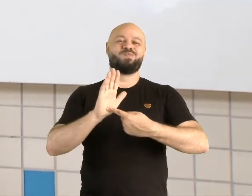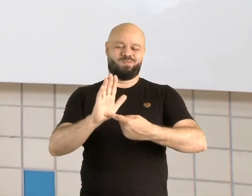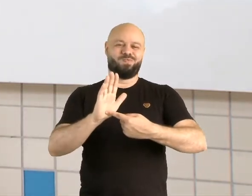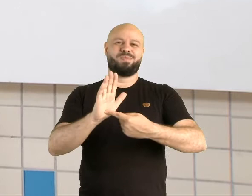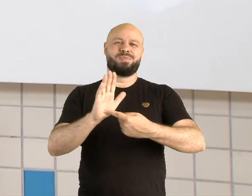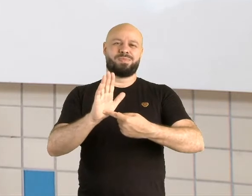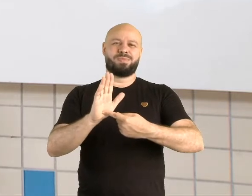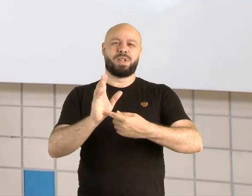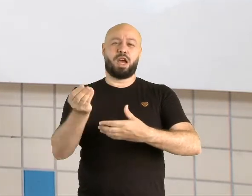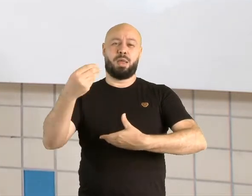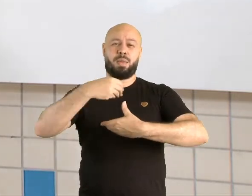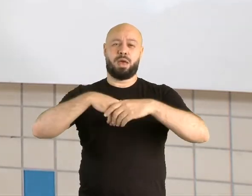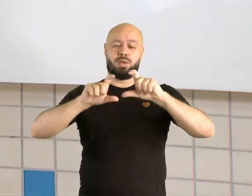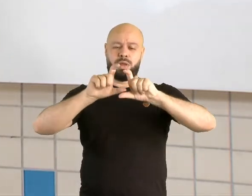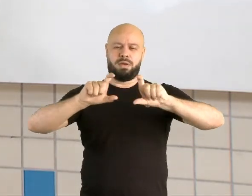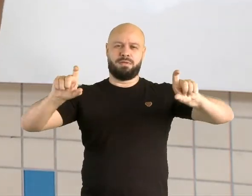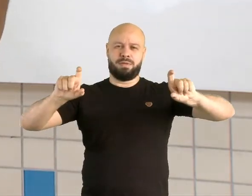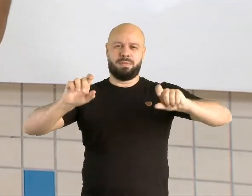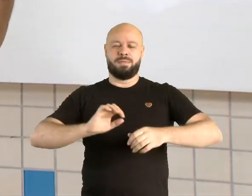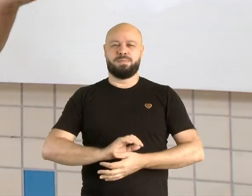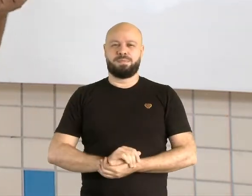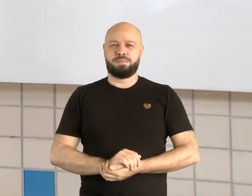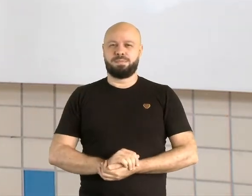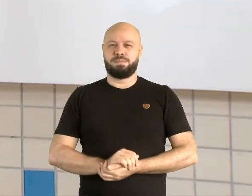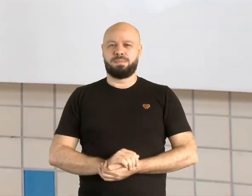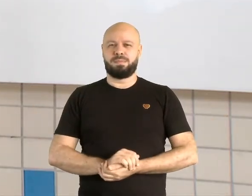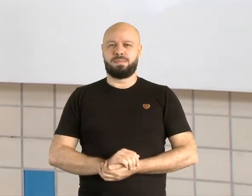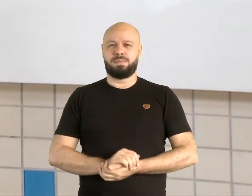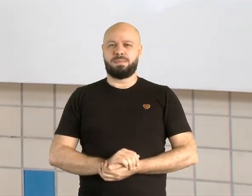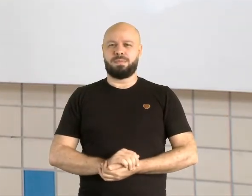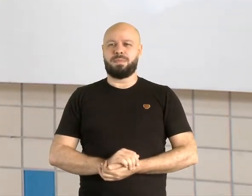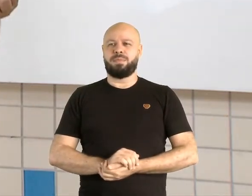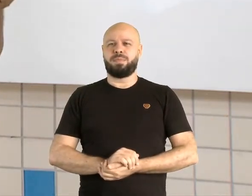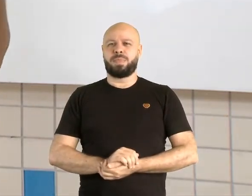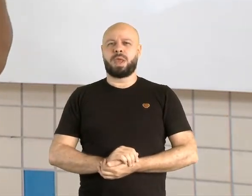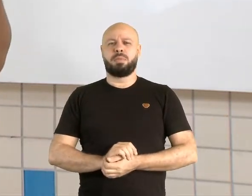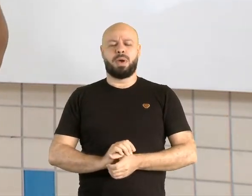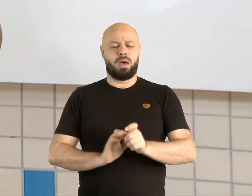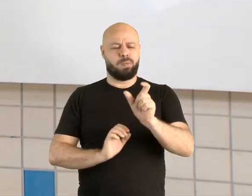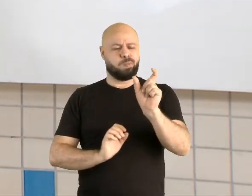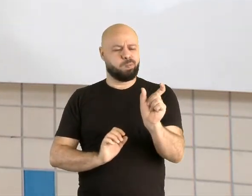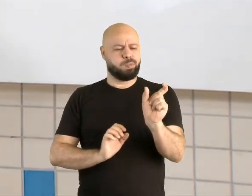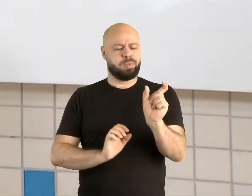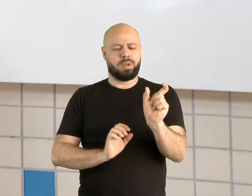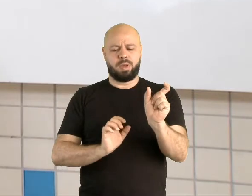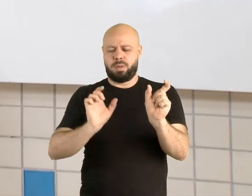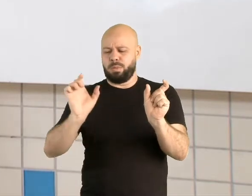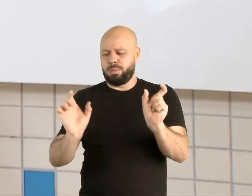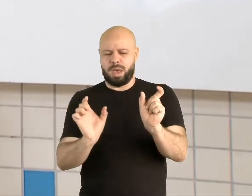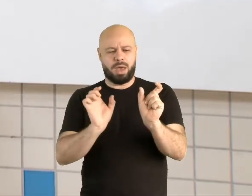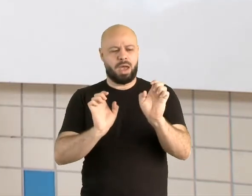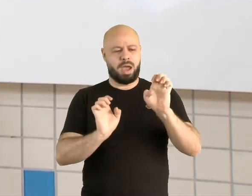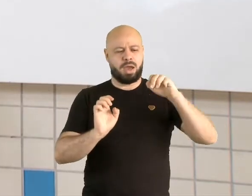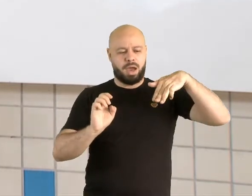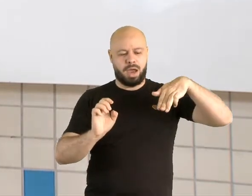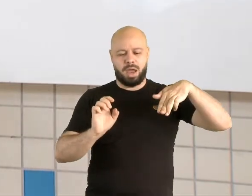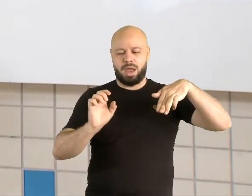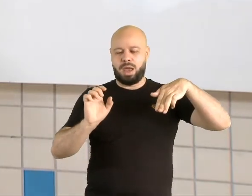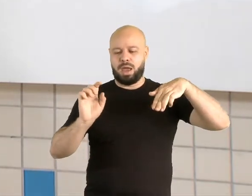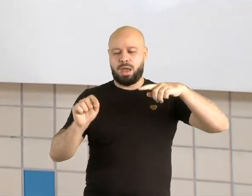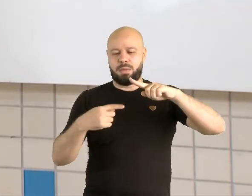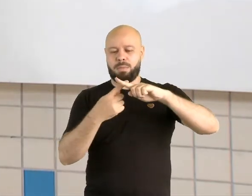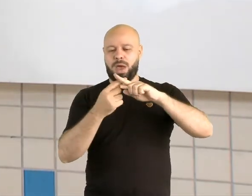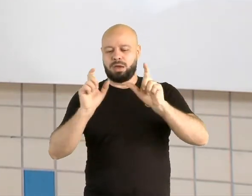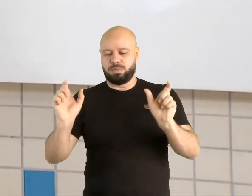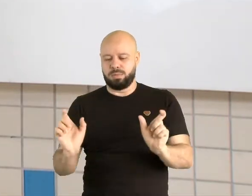demonstrativos também, que são formados na união com o termo em. Então, se eu junto